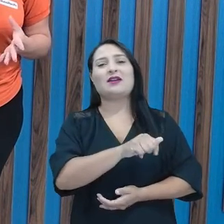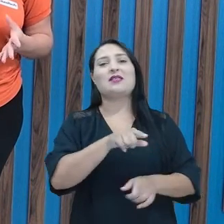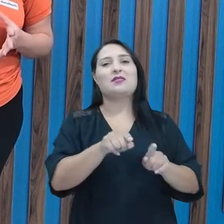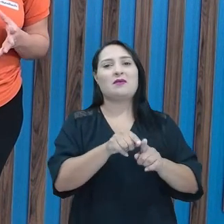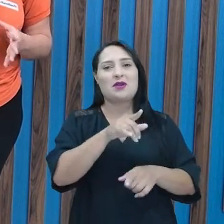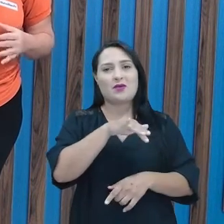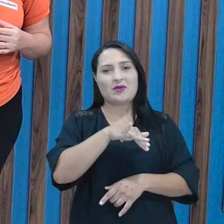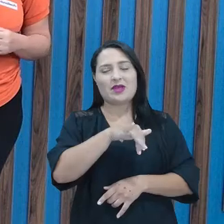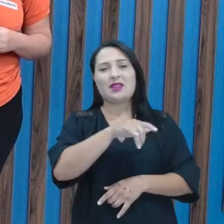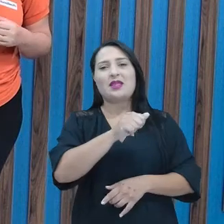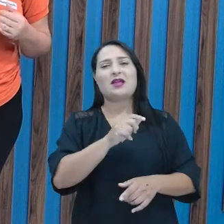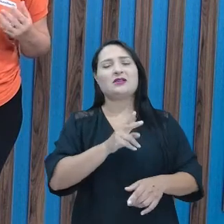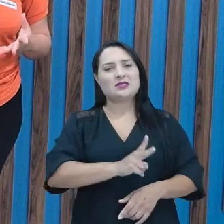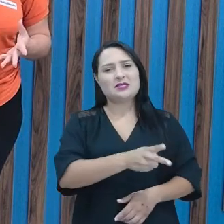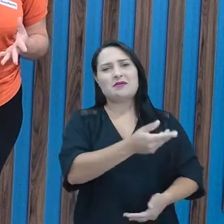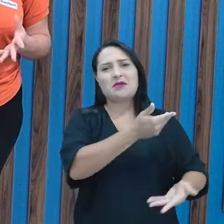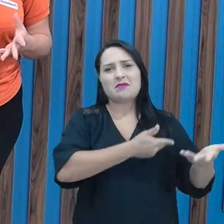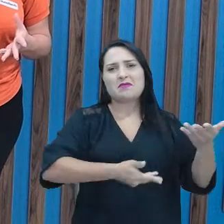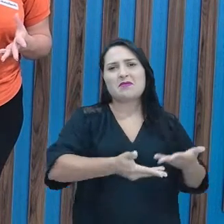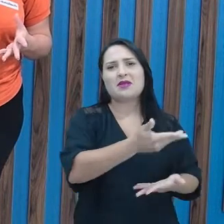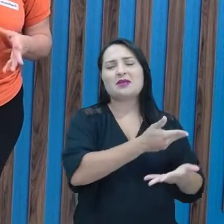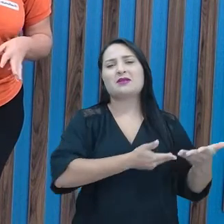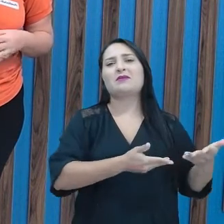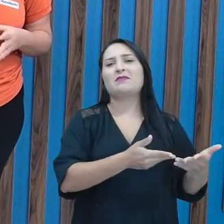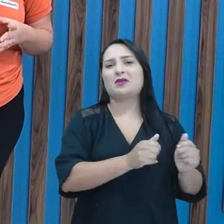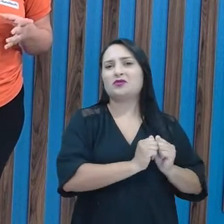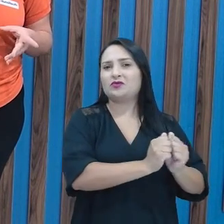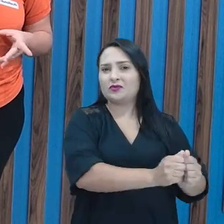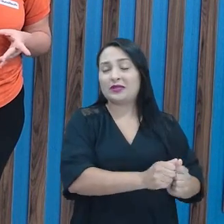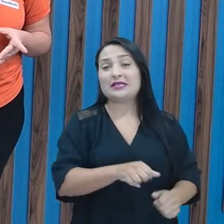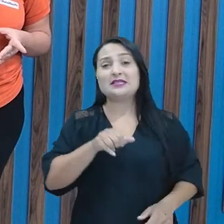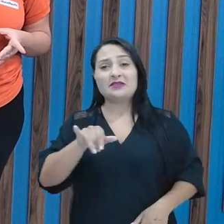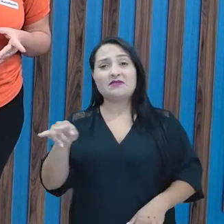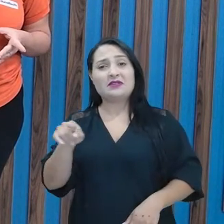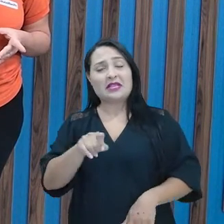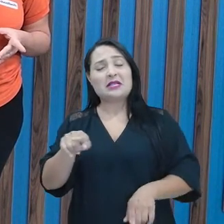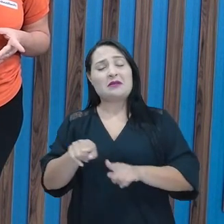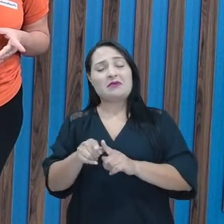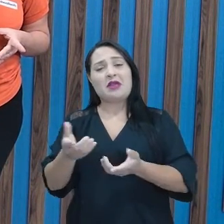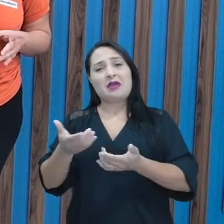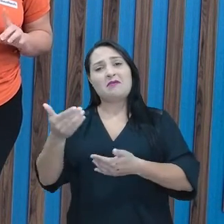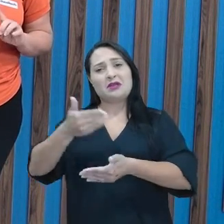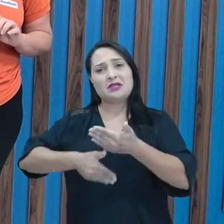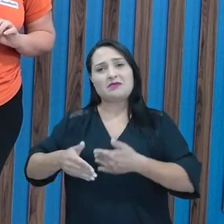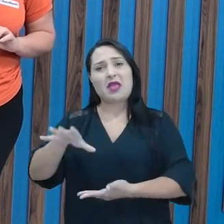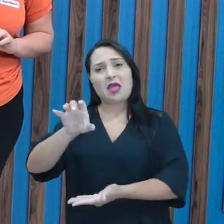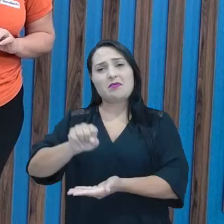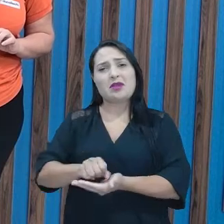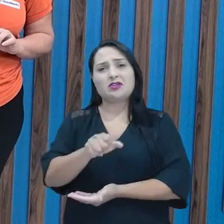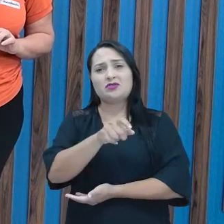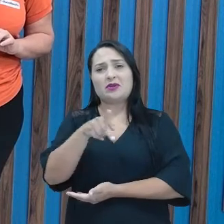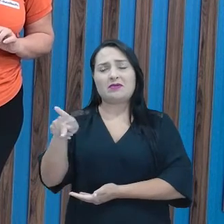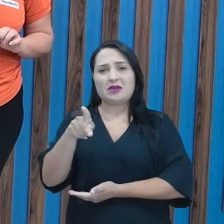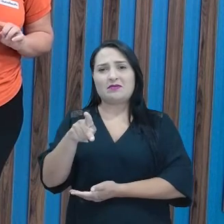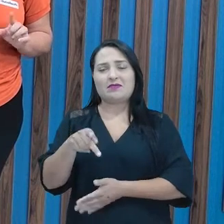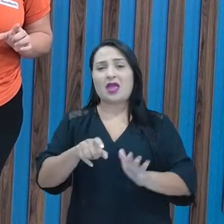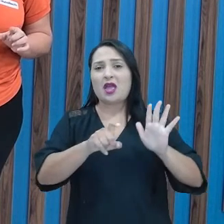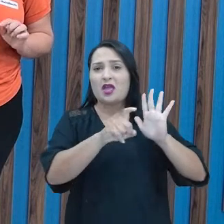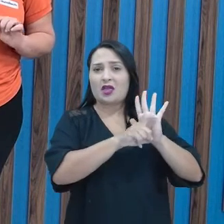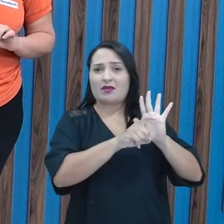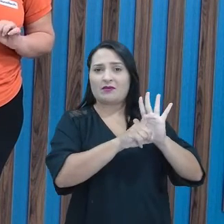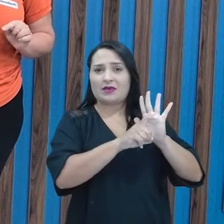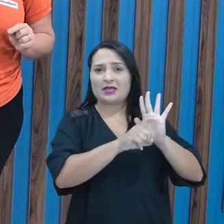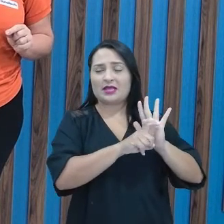se conectar também, acompanhar, participar das aulas, então baixe o aplicativo aí, que através do QR